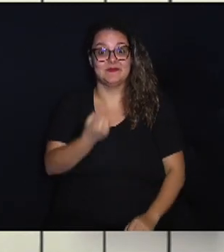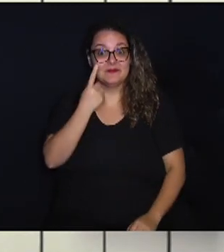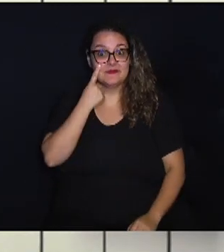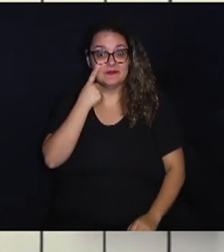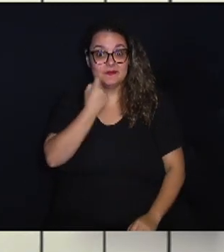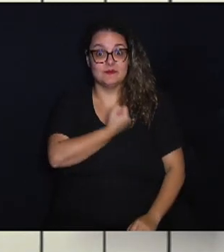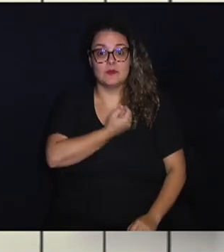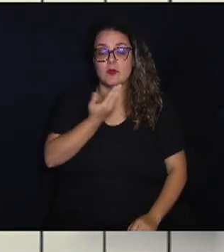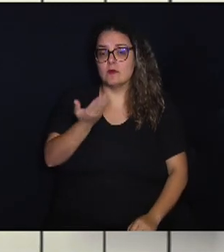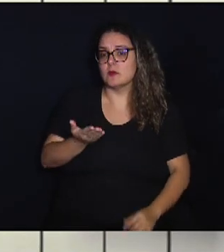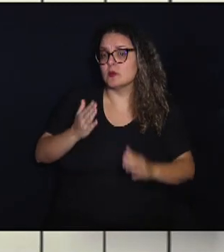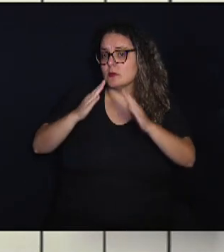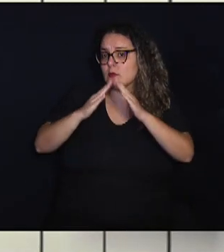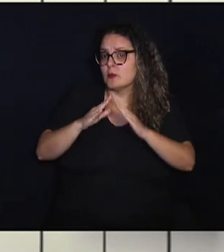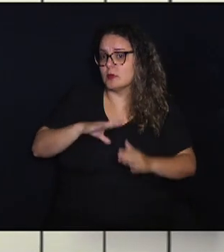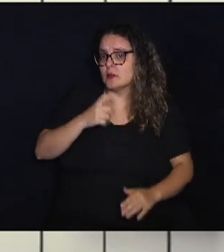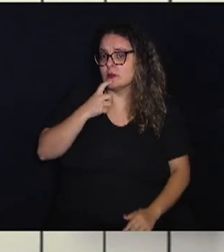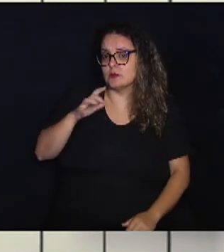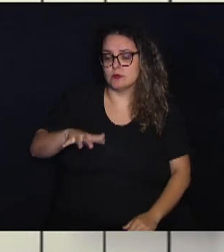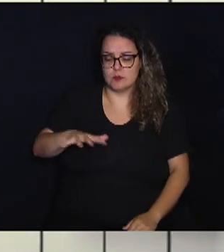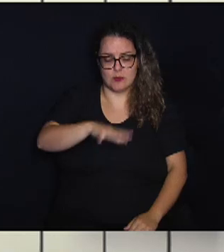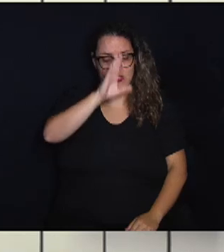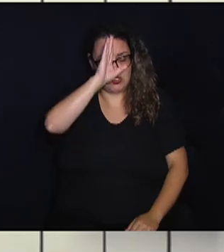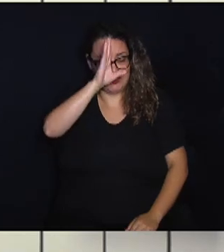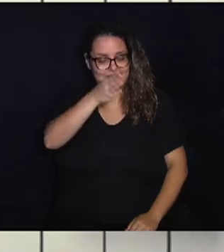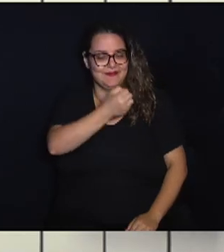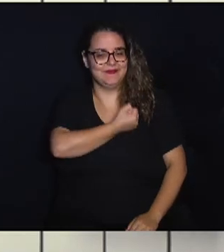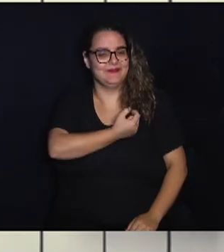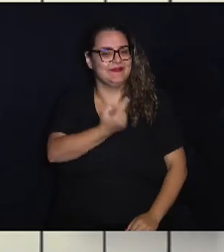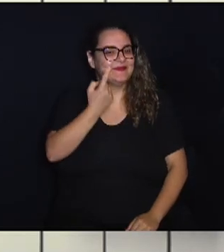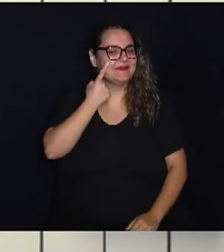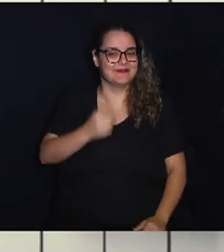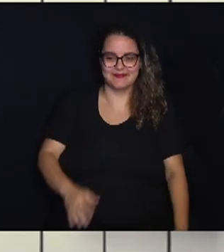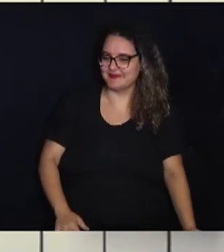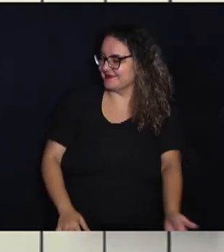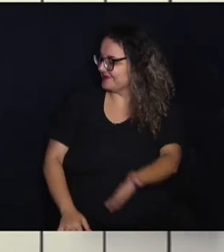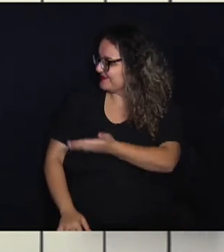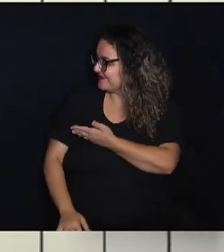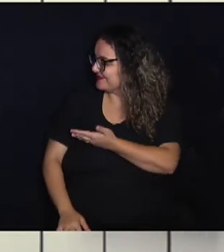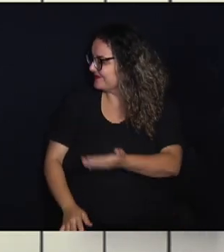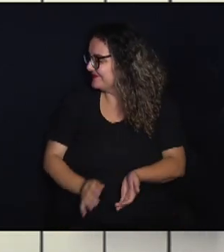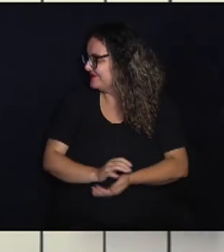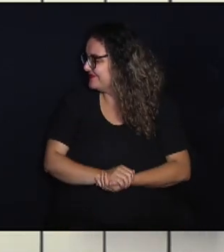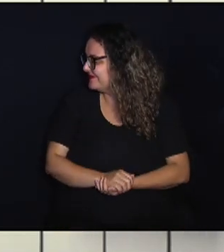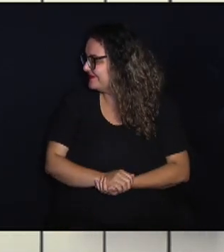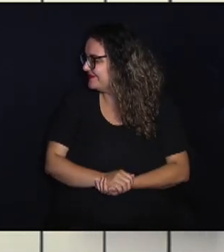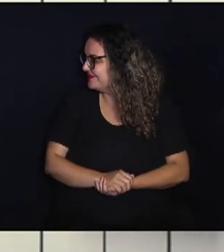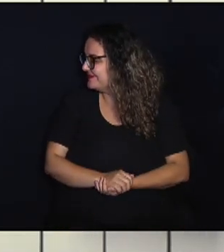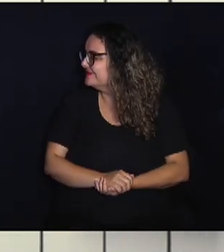nosso DDD, para você que é de Campinas e região, pode ir direto no